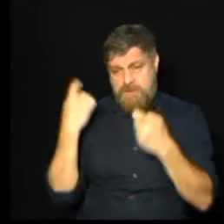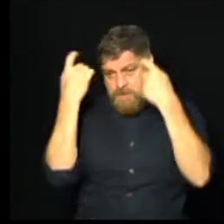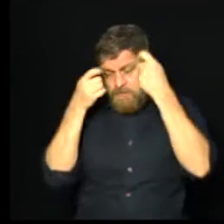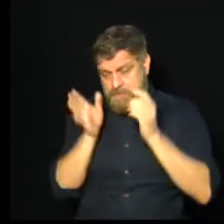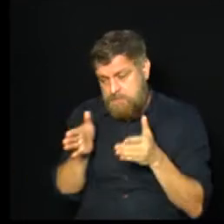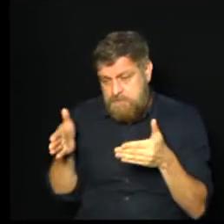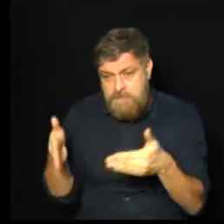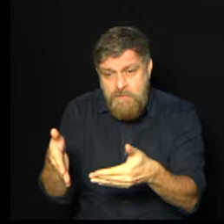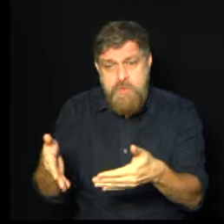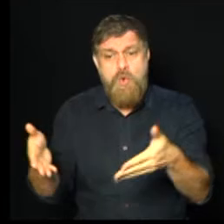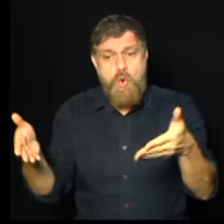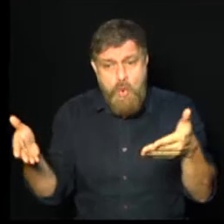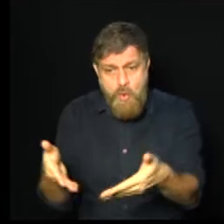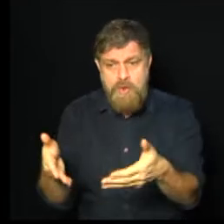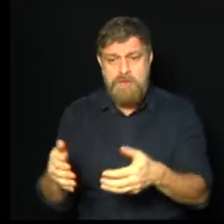hoje.